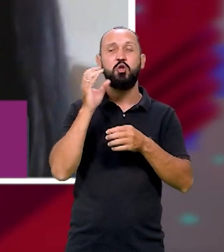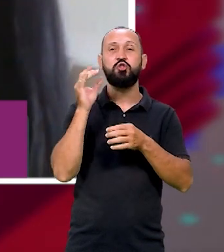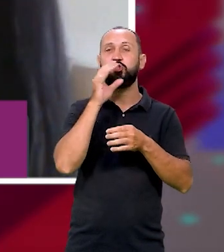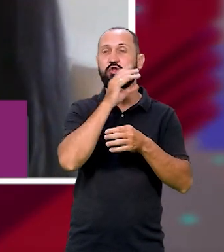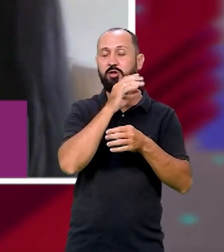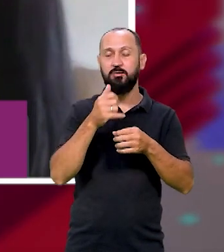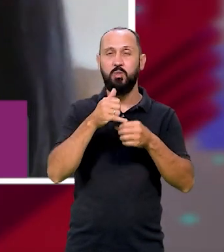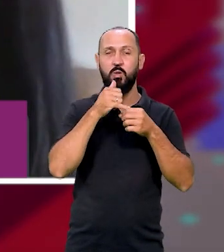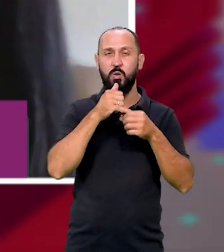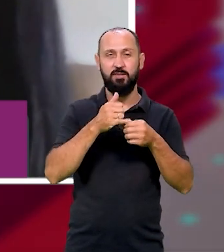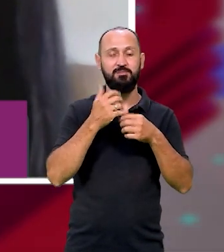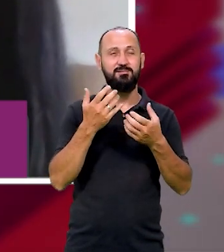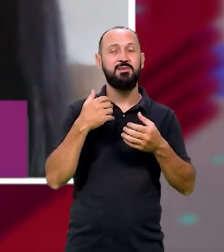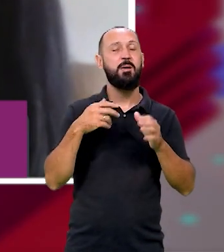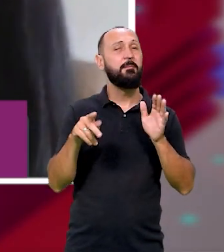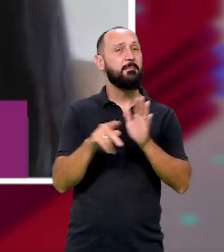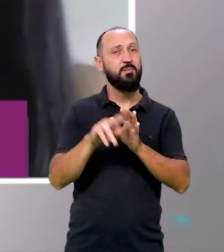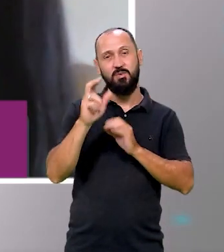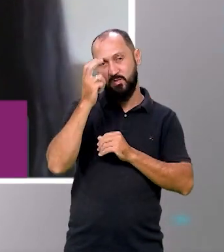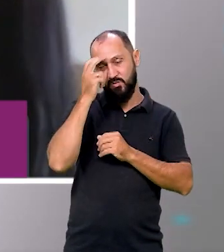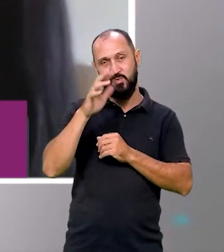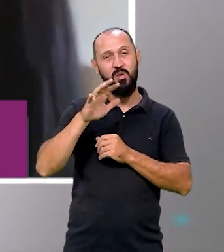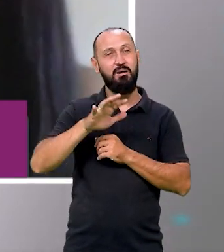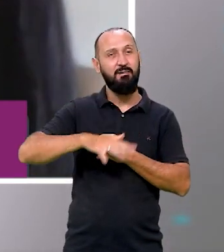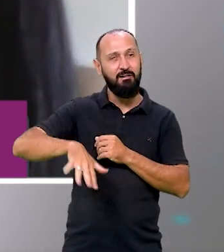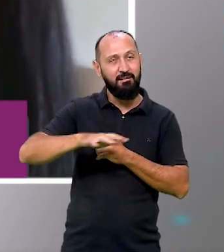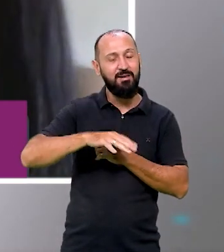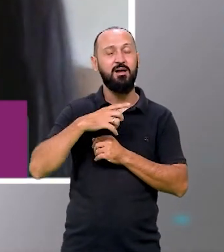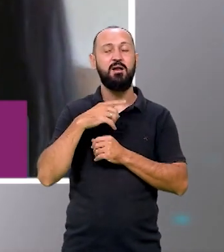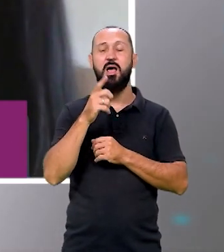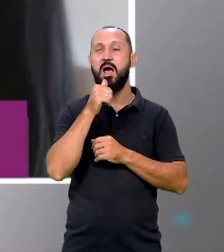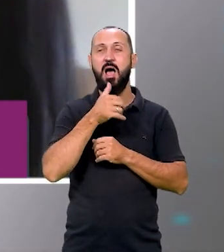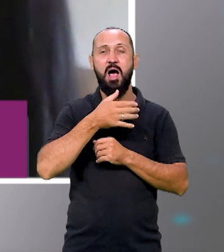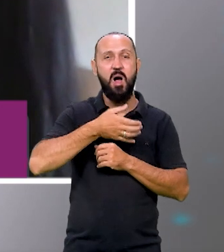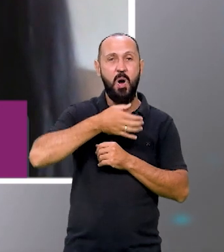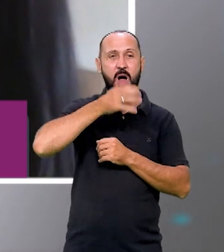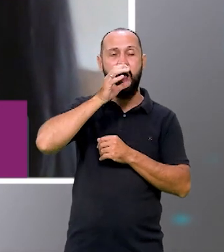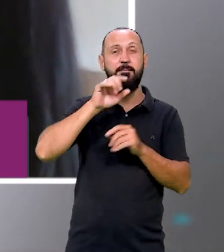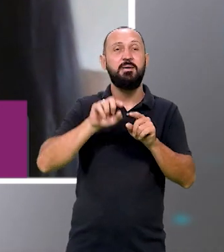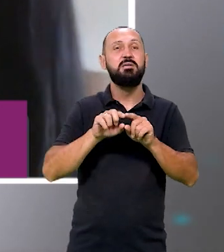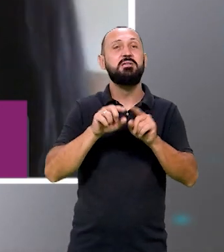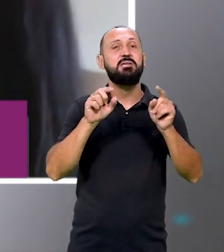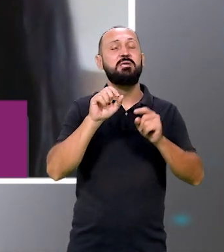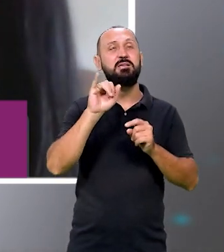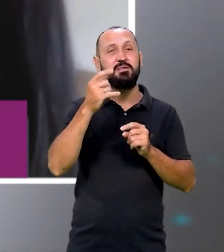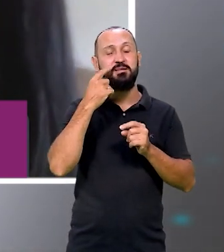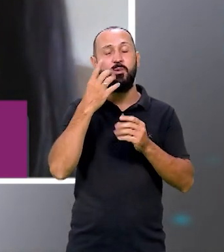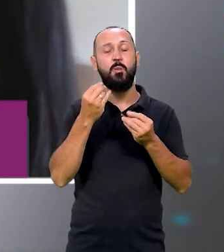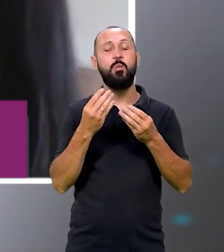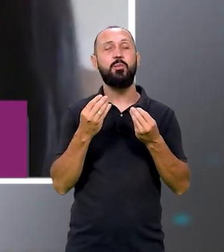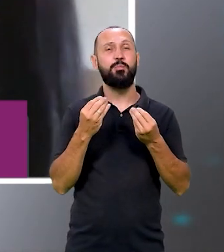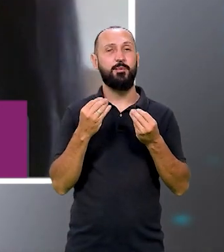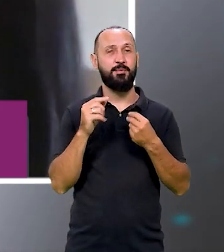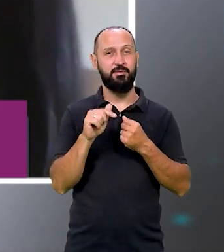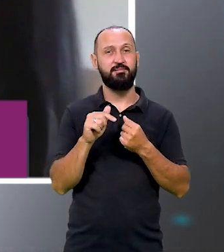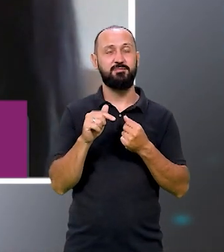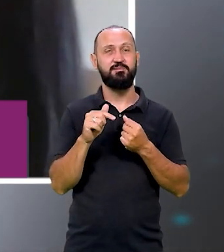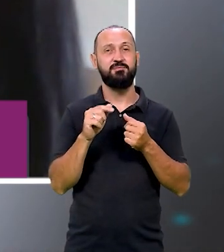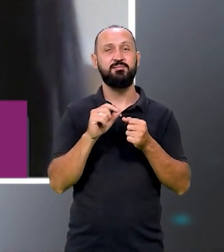não é chimarrão, principalmente o tereré, que é bem cultural da nossa região. O tereré, ele hidrata, porém, se ele for ingerido em